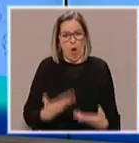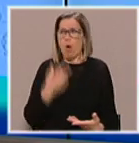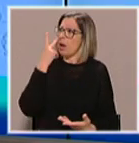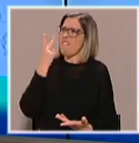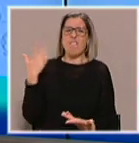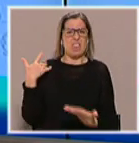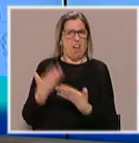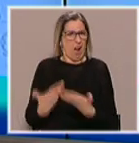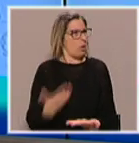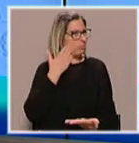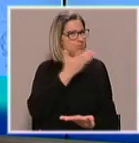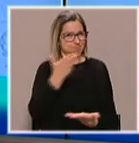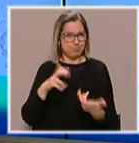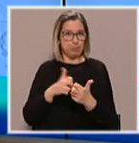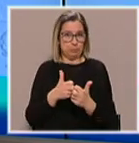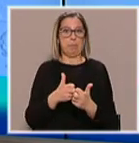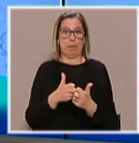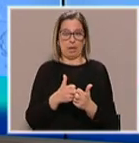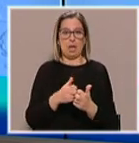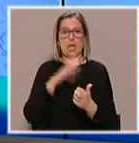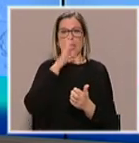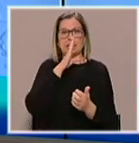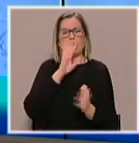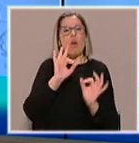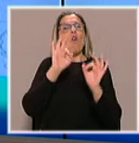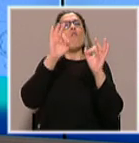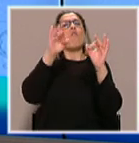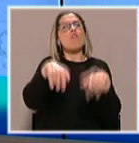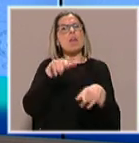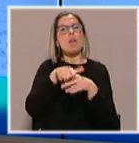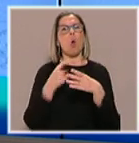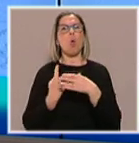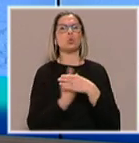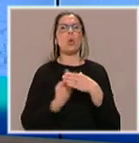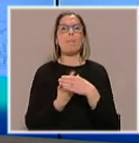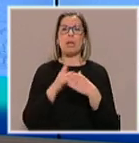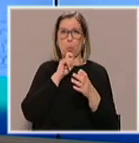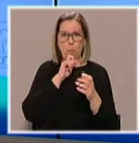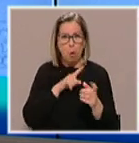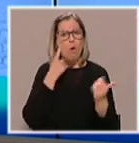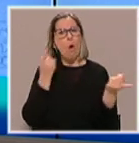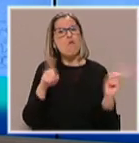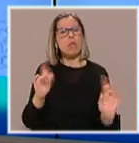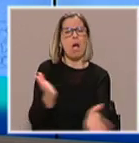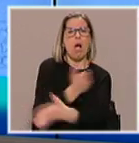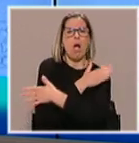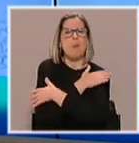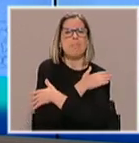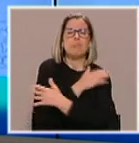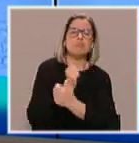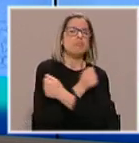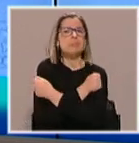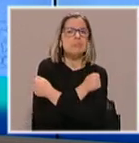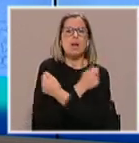dada a autorização de finalmente sairmos de todo este isolamento social e podermos abraçar, que é algo que tanta falta